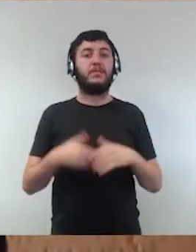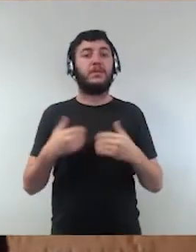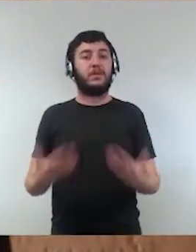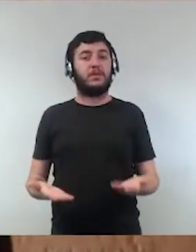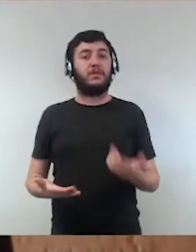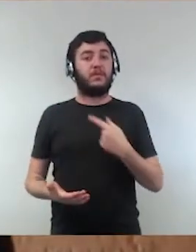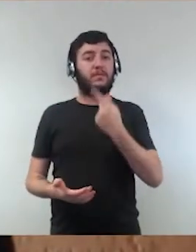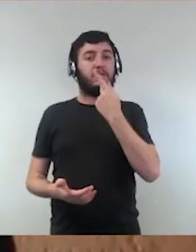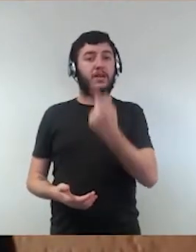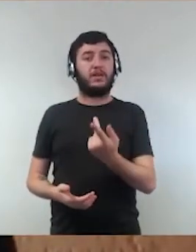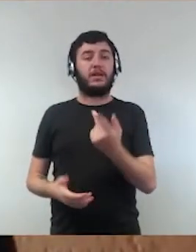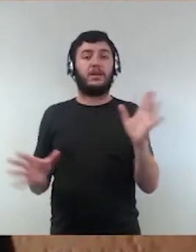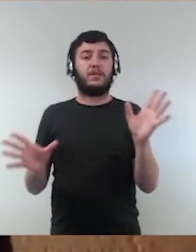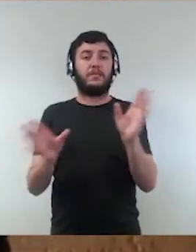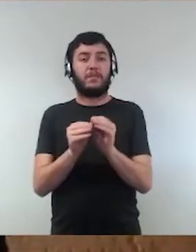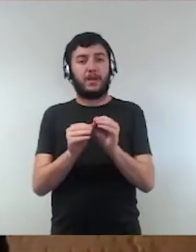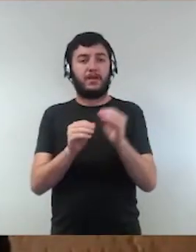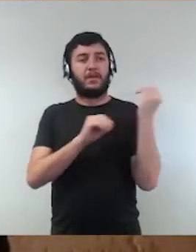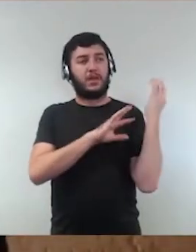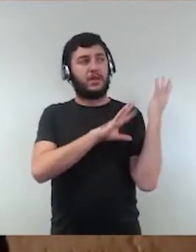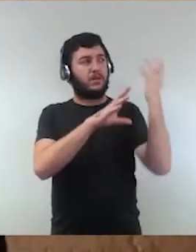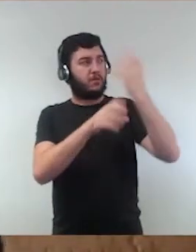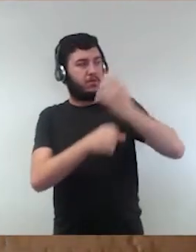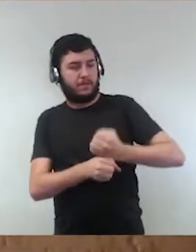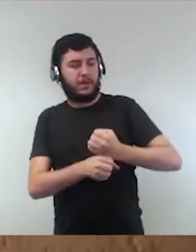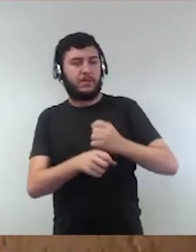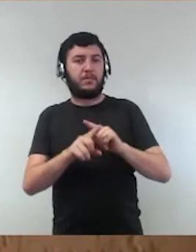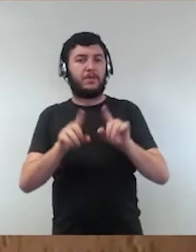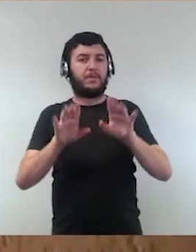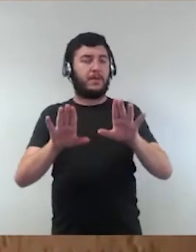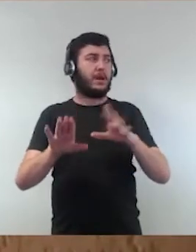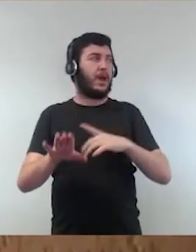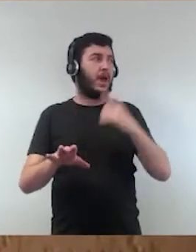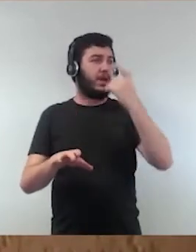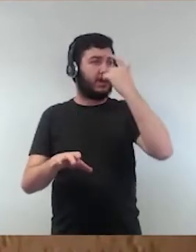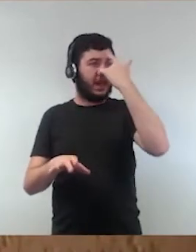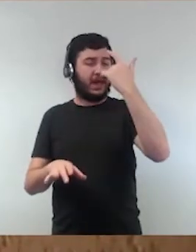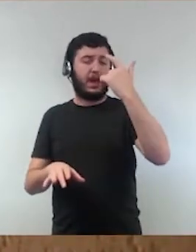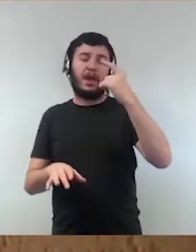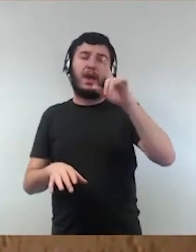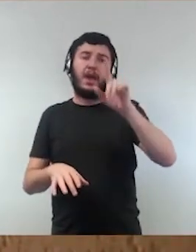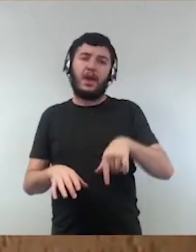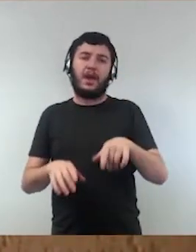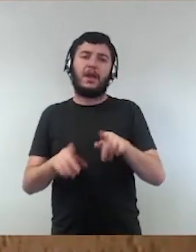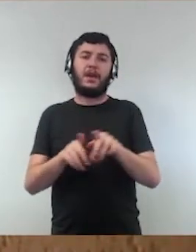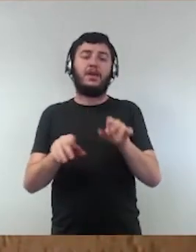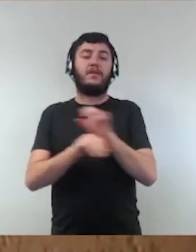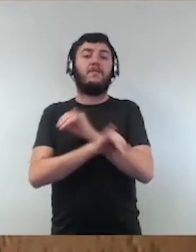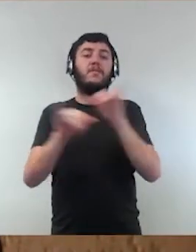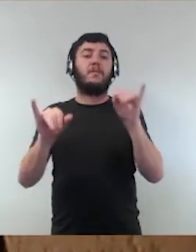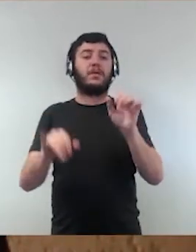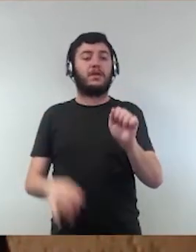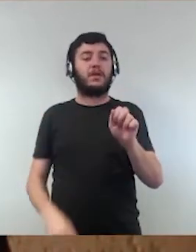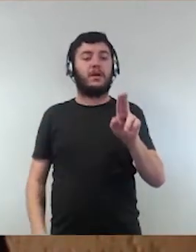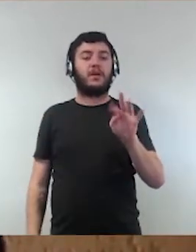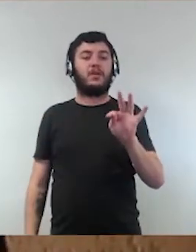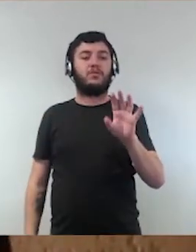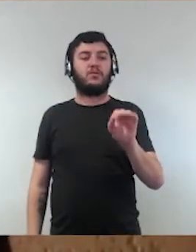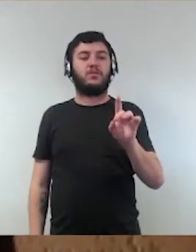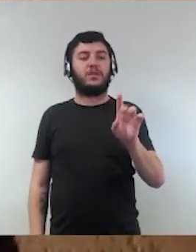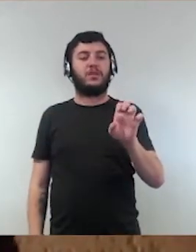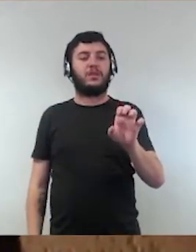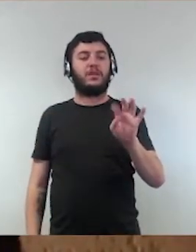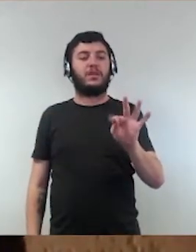ia fazer um breve retrospecto. A própria ideia da autodeterminação informativa, ela surgiu no momento em